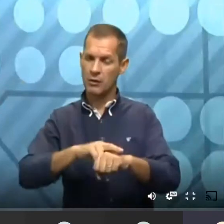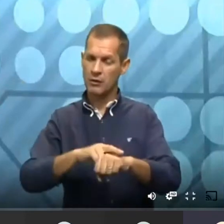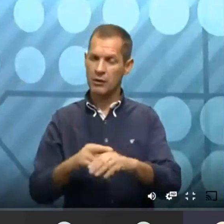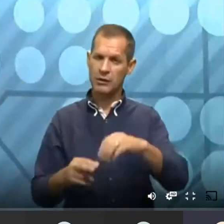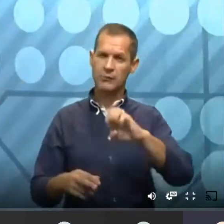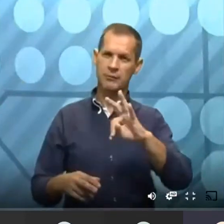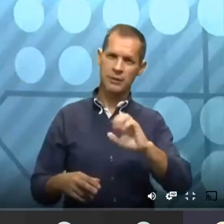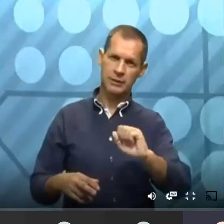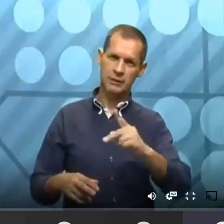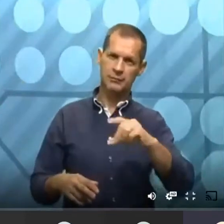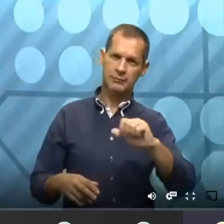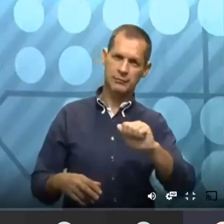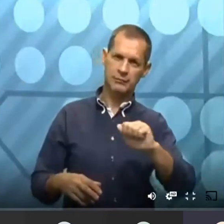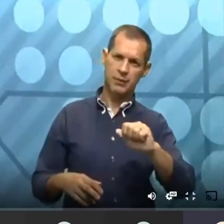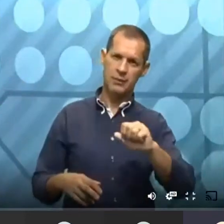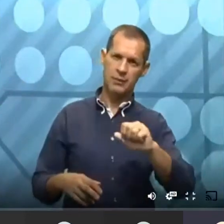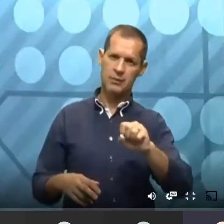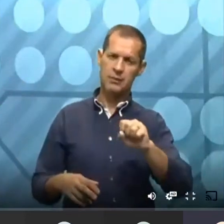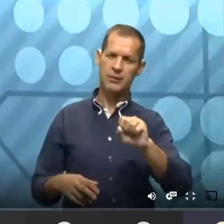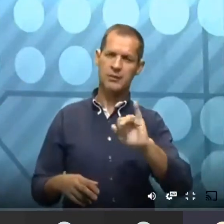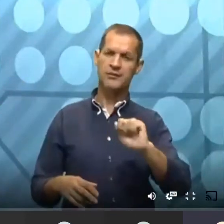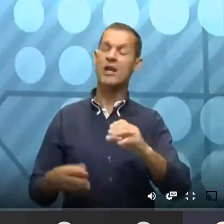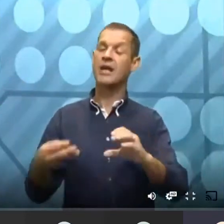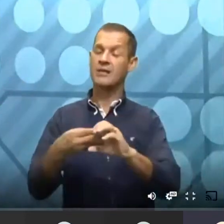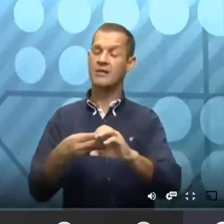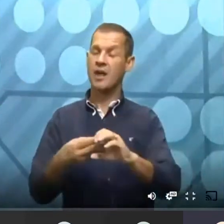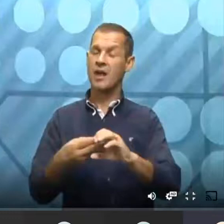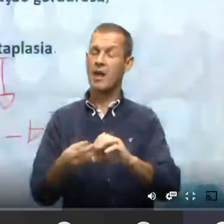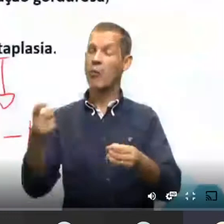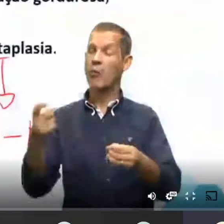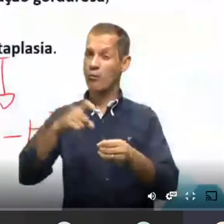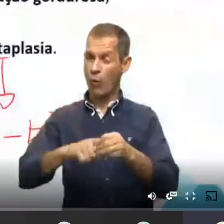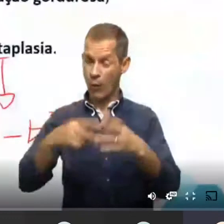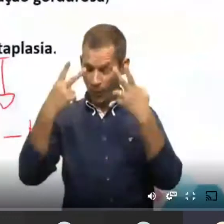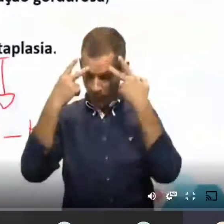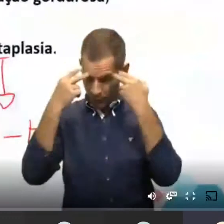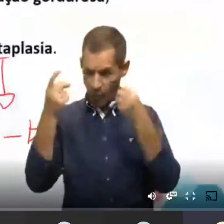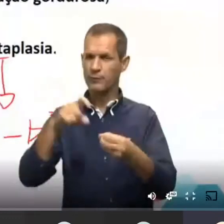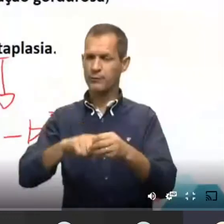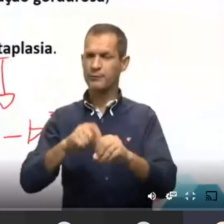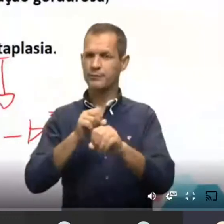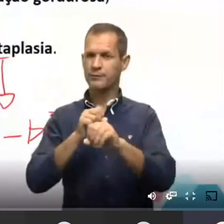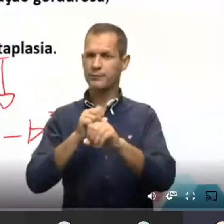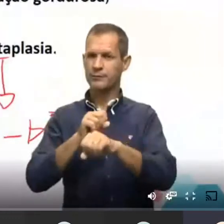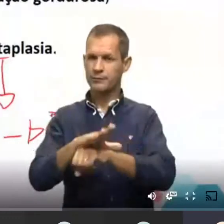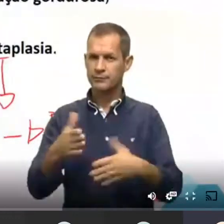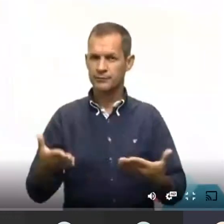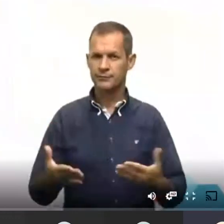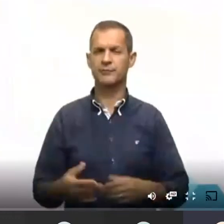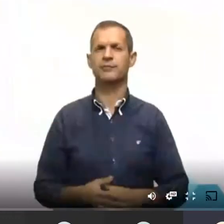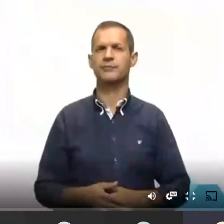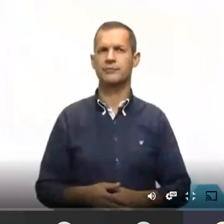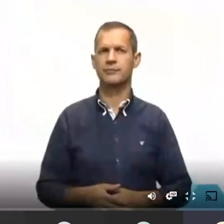daquela metaplasia e a célula pode voltar ao normal, ok? Vamos dar continuidade, então.